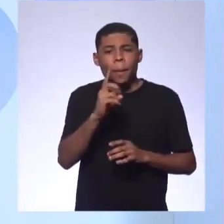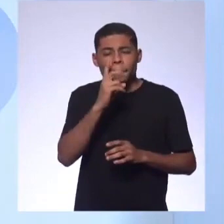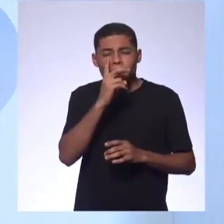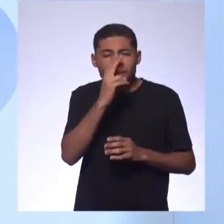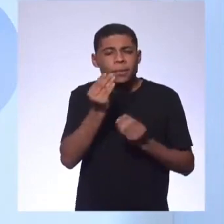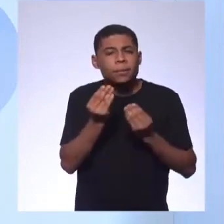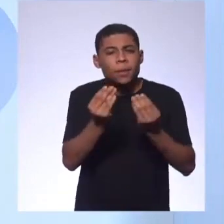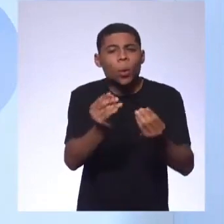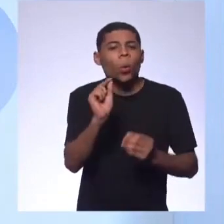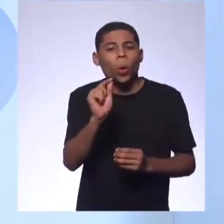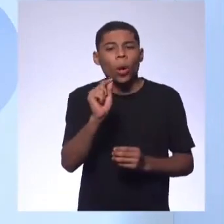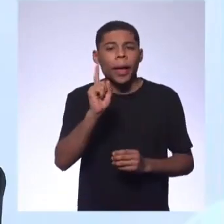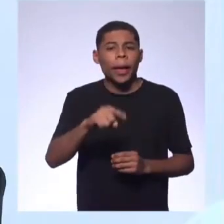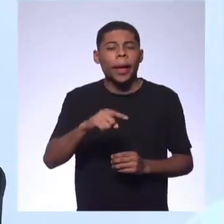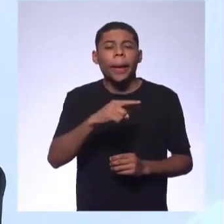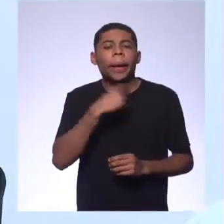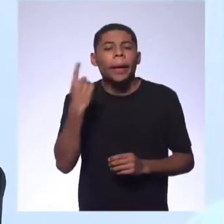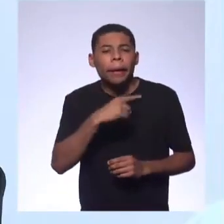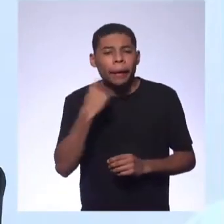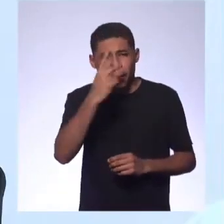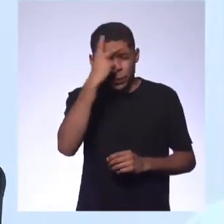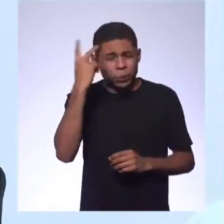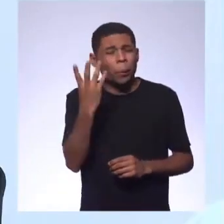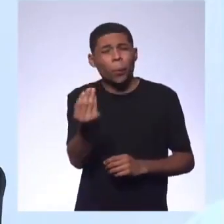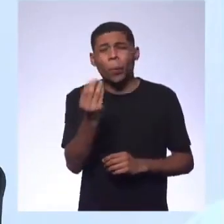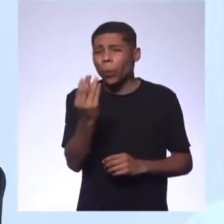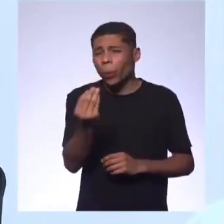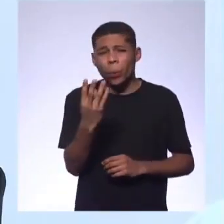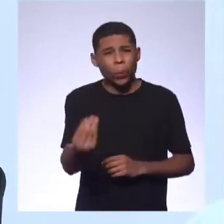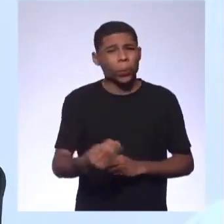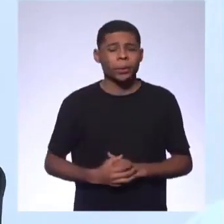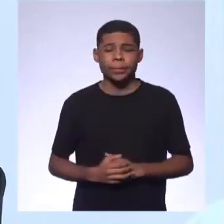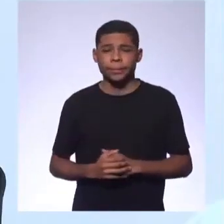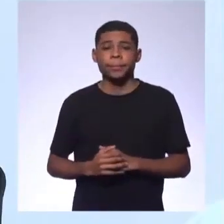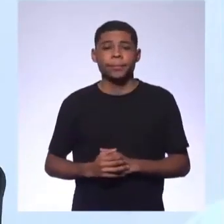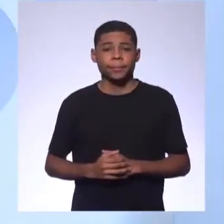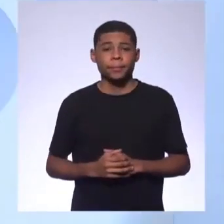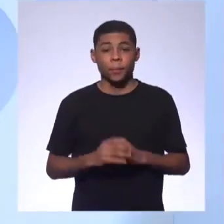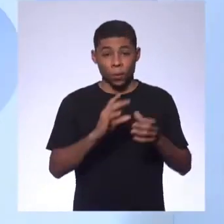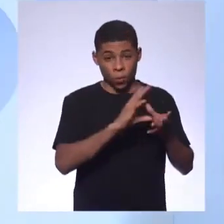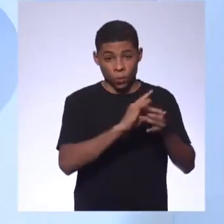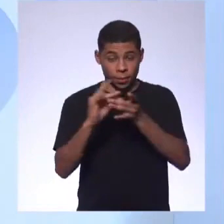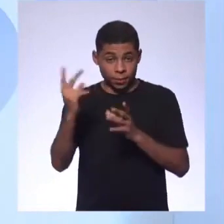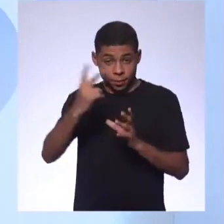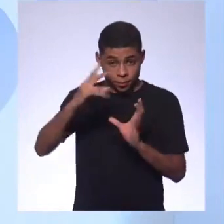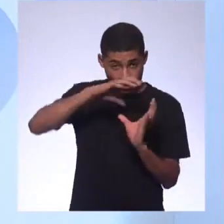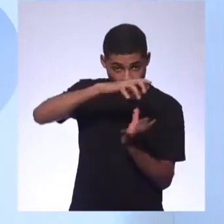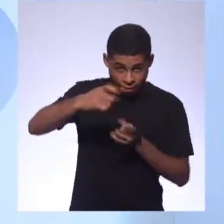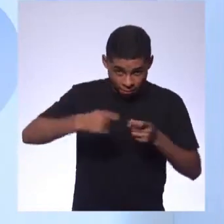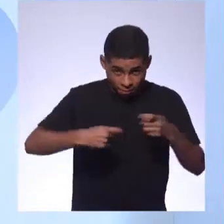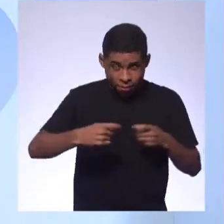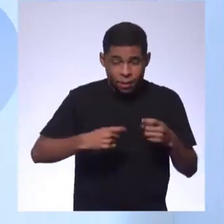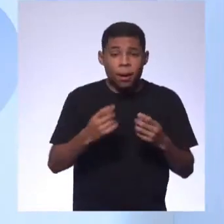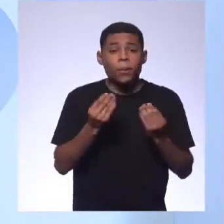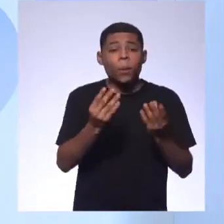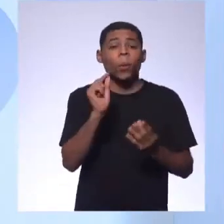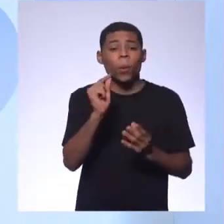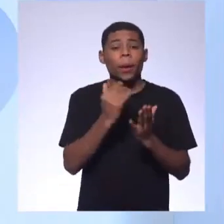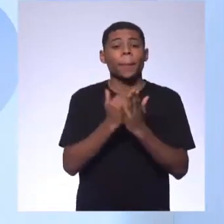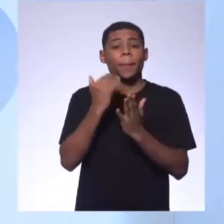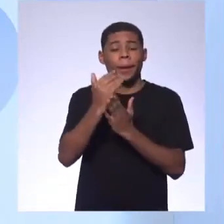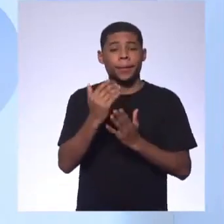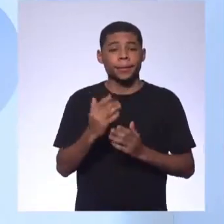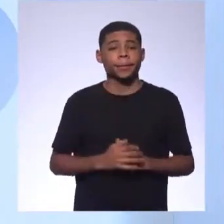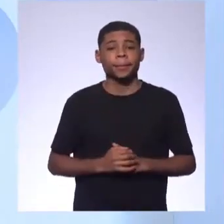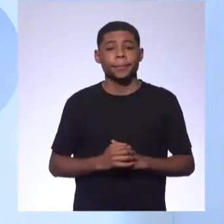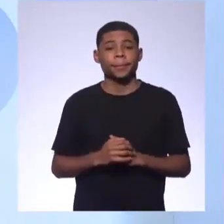também o assassinato de milhares de pessoas. E esse contexto da Segunda Guerra gerou também, como